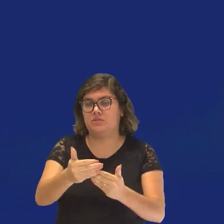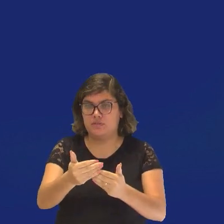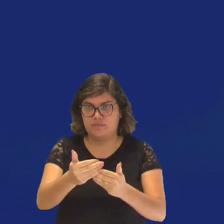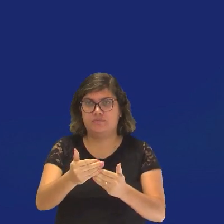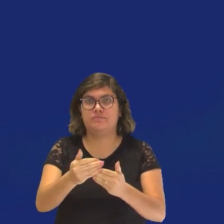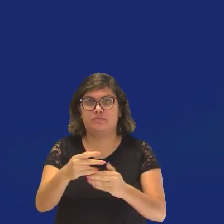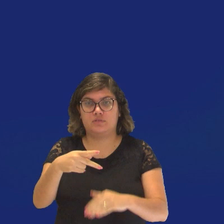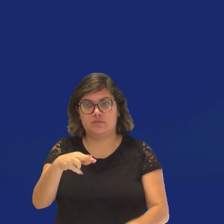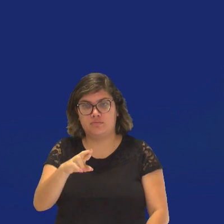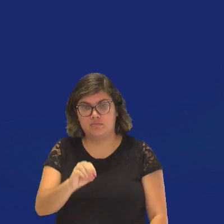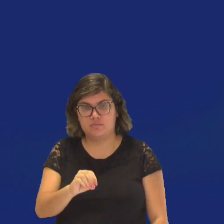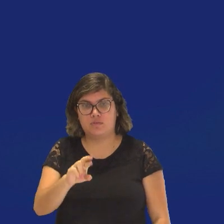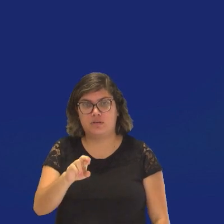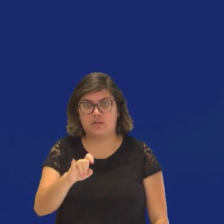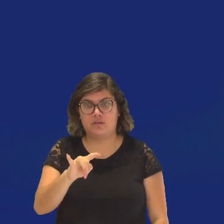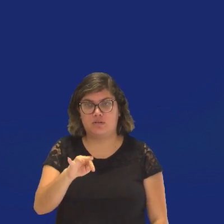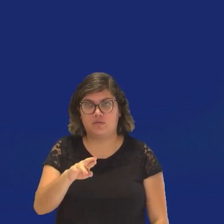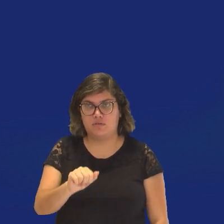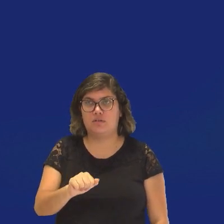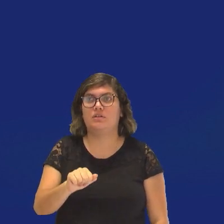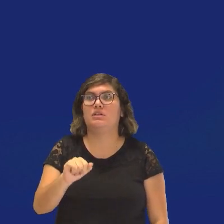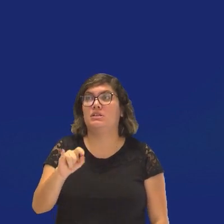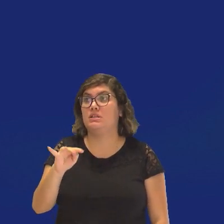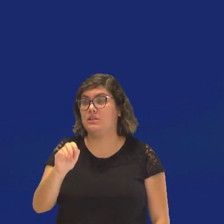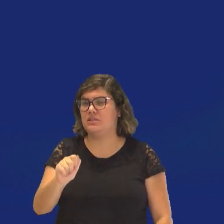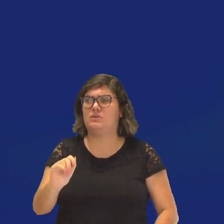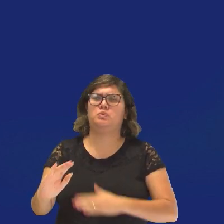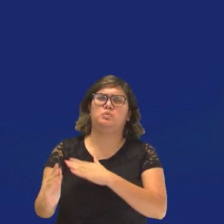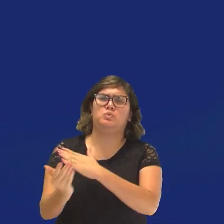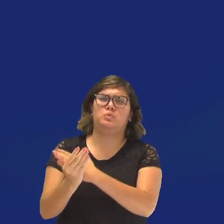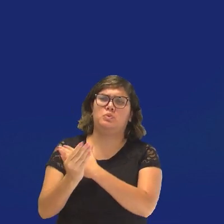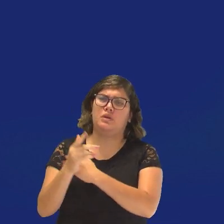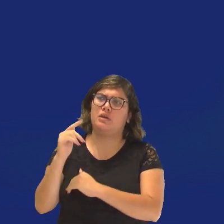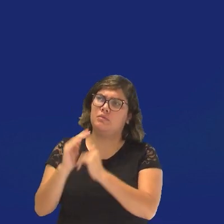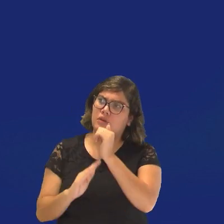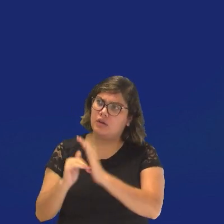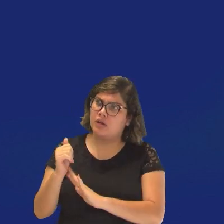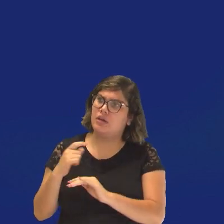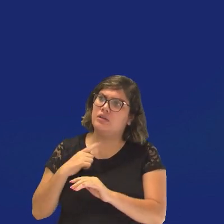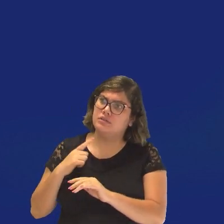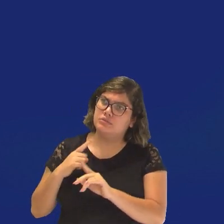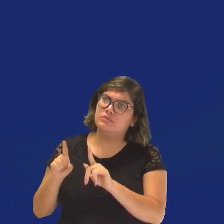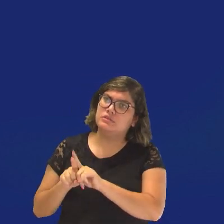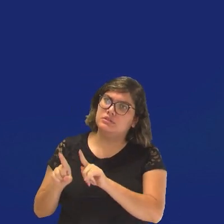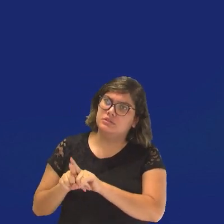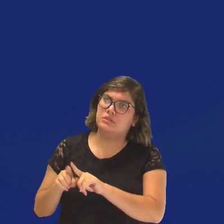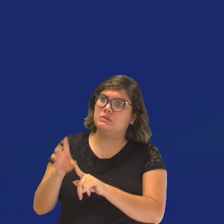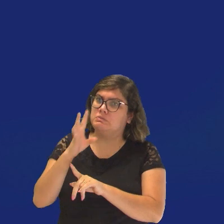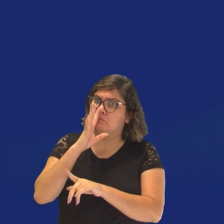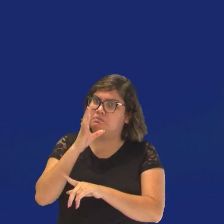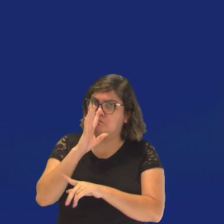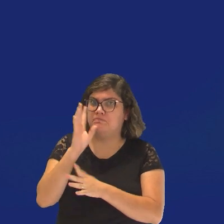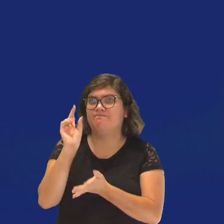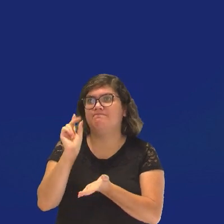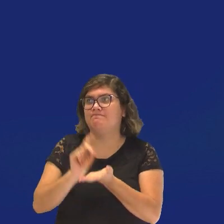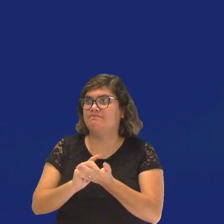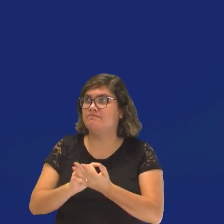Da pró-reitoria do ITA, nos ajudou muito, é uma profissional que eu também passei a admirar bastante.